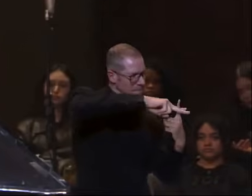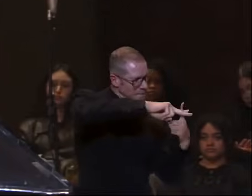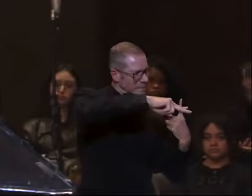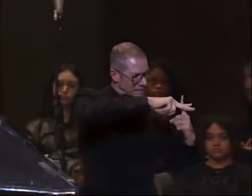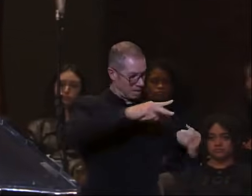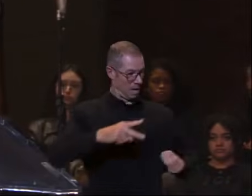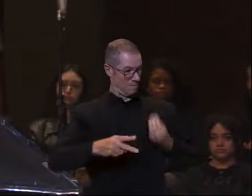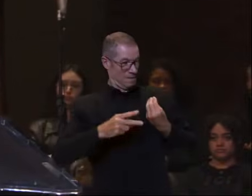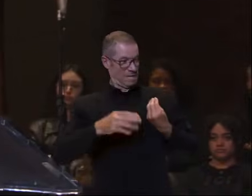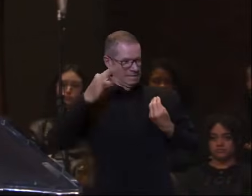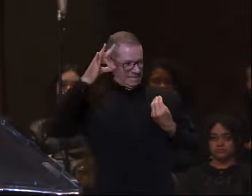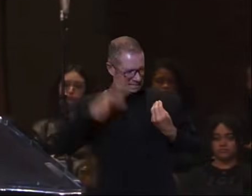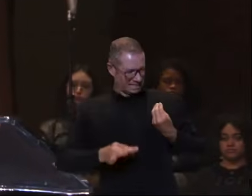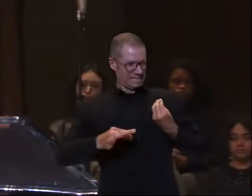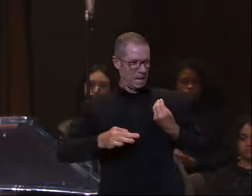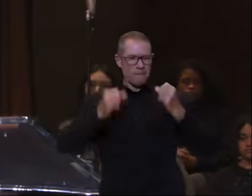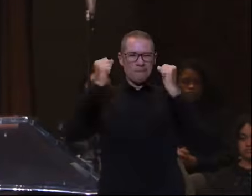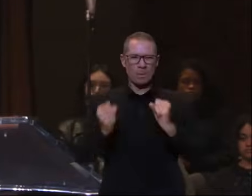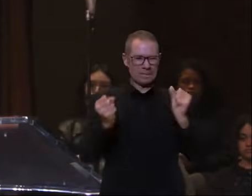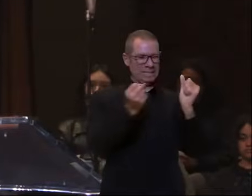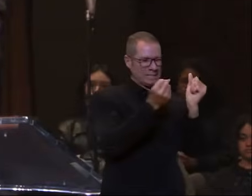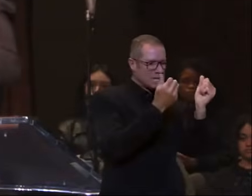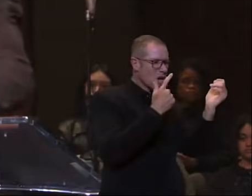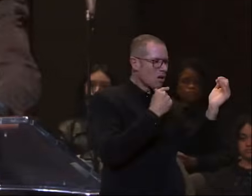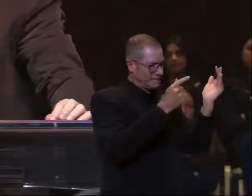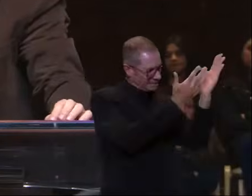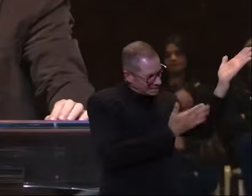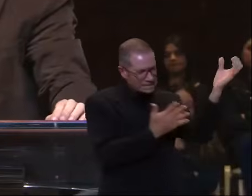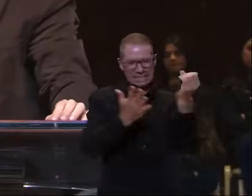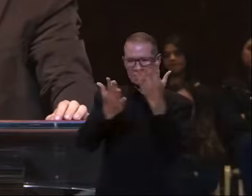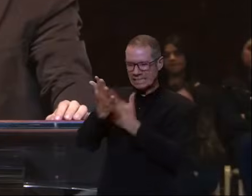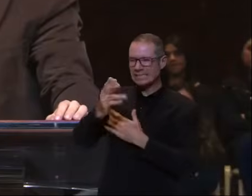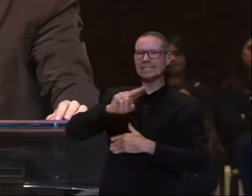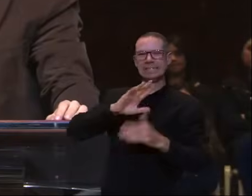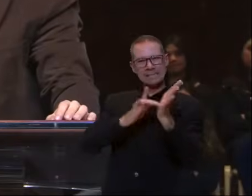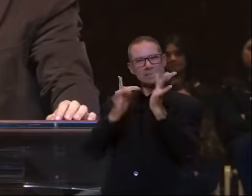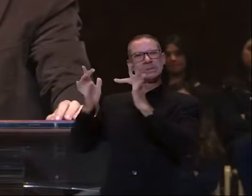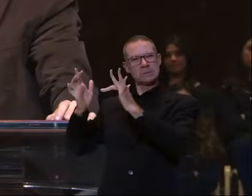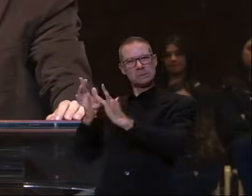Há poder no sangue de Jesus, eu repreendo e sigo em diante.